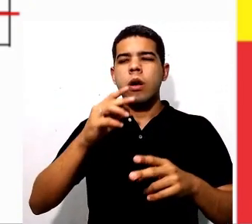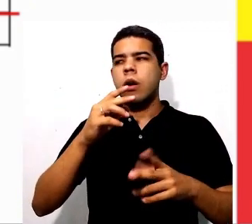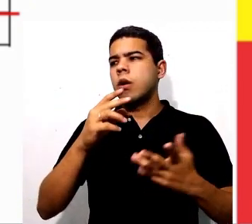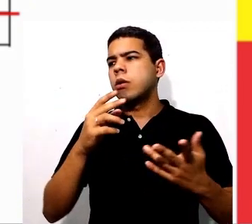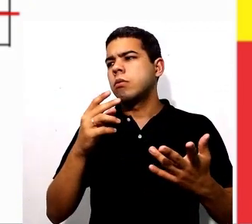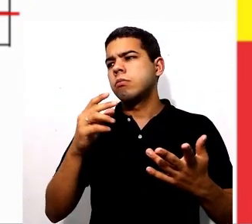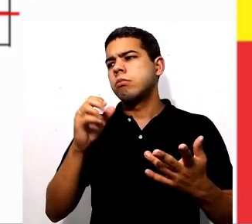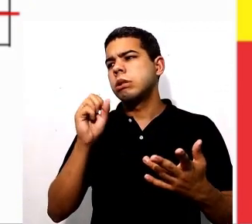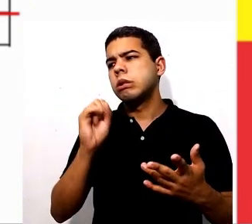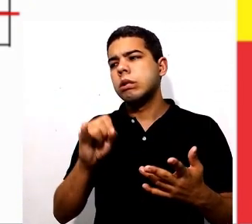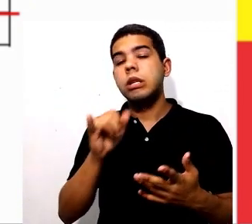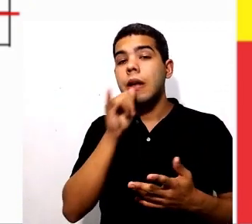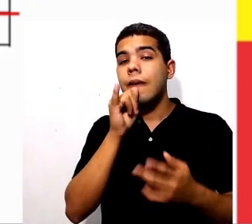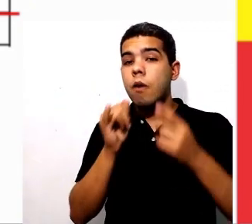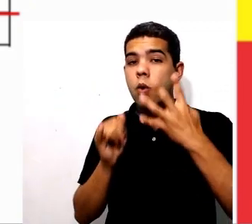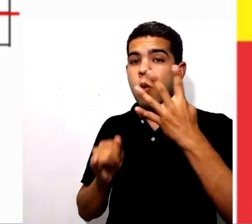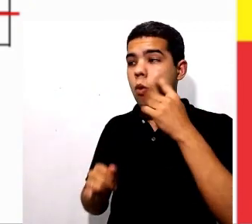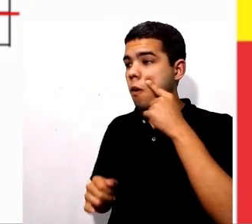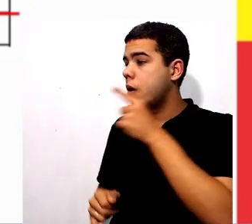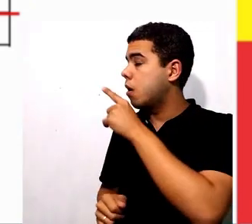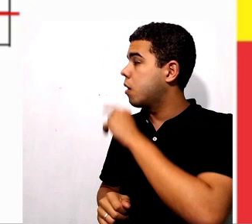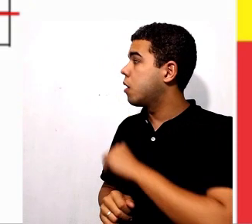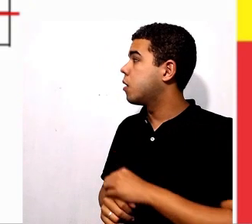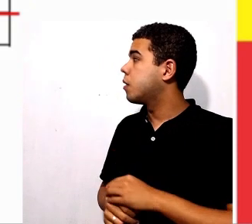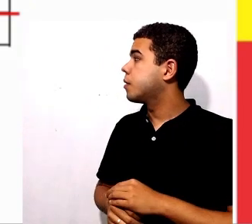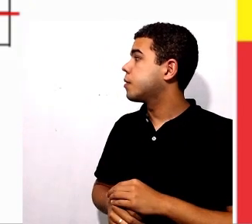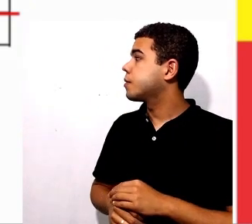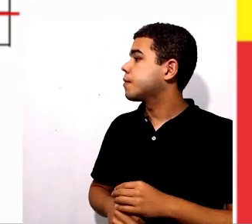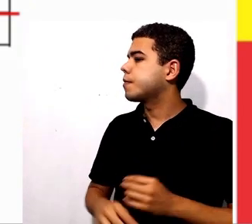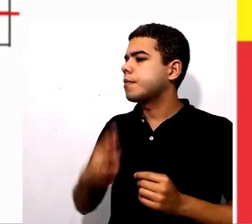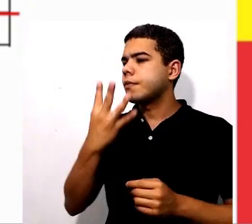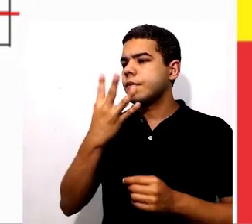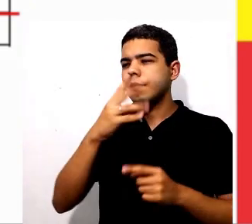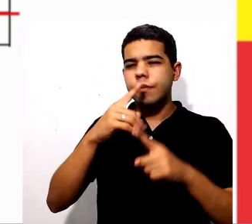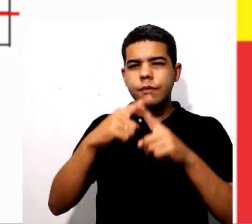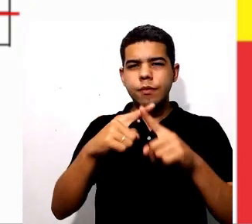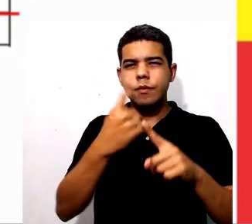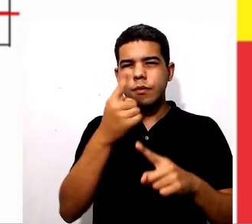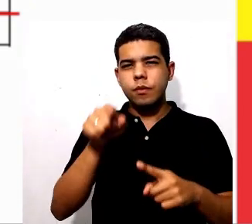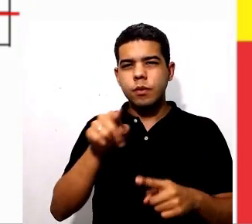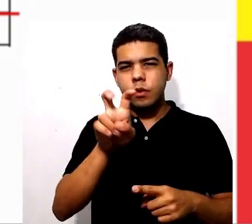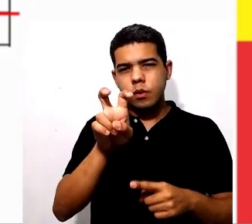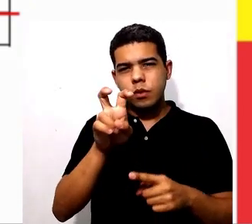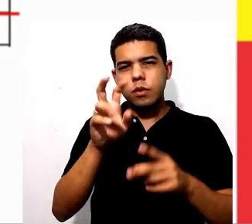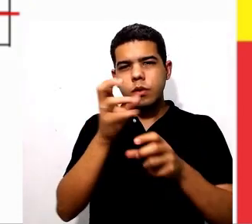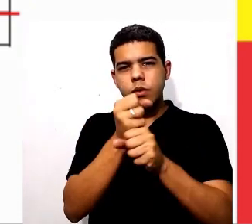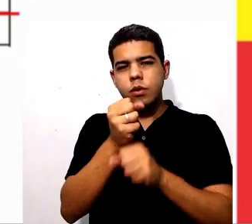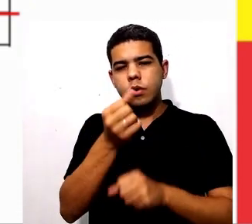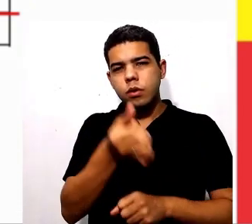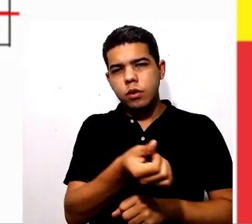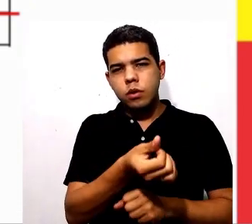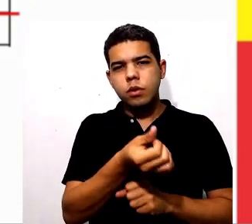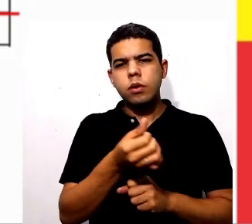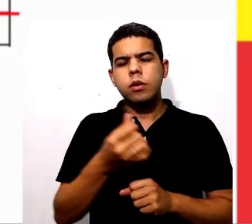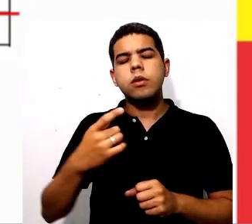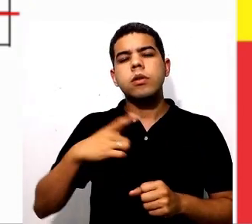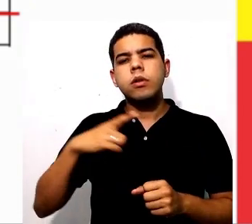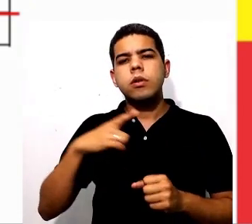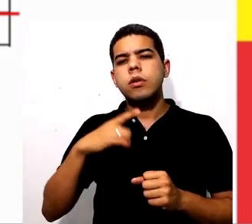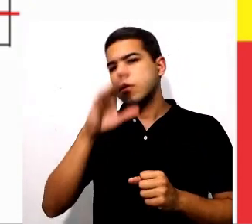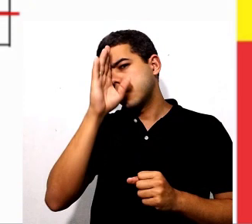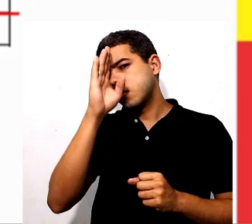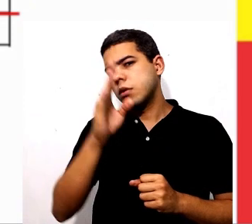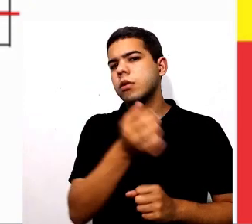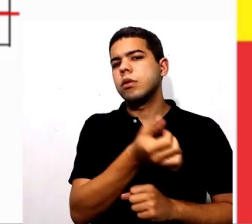mesma posição, em 6. Veja aqui na parte de baixo, descendo esse pontinho azul até a parte de baixo, que é o 3,